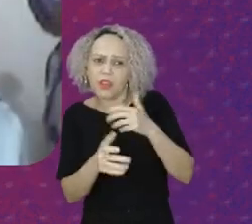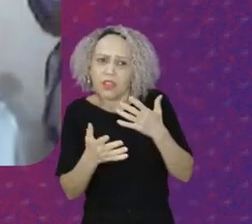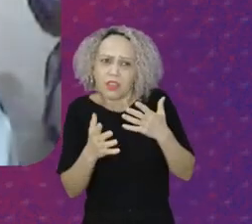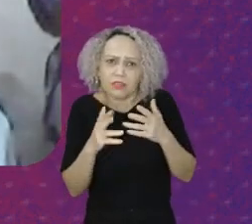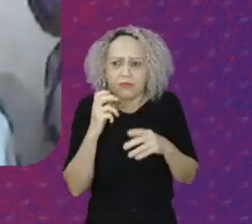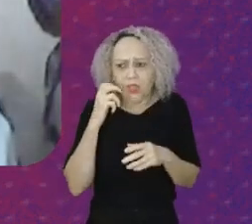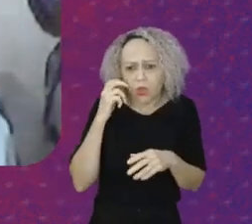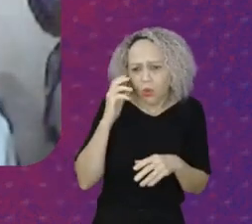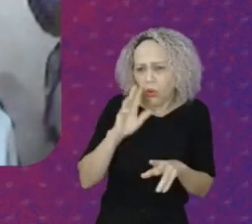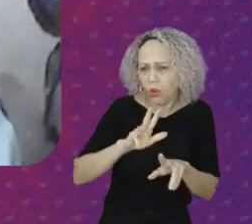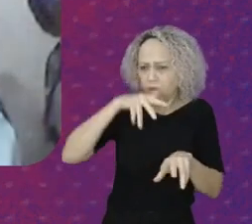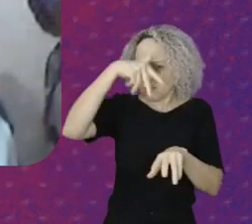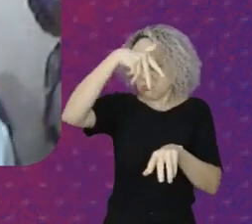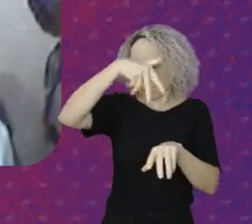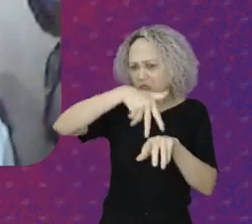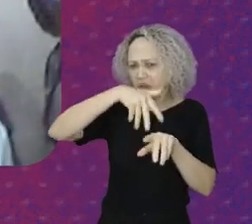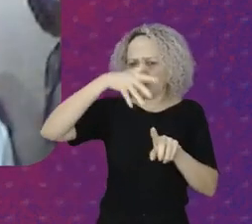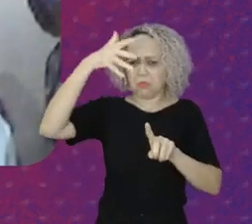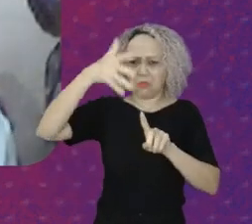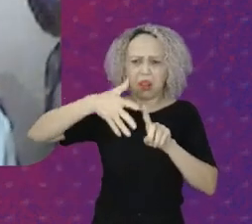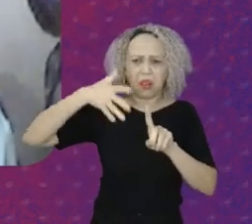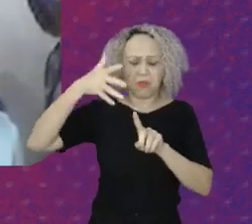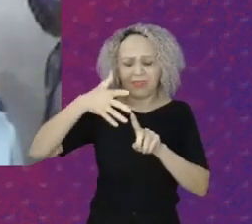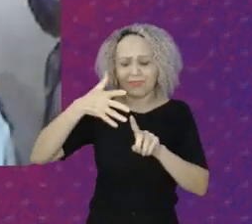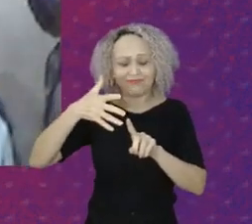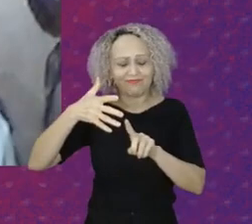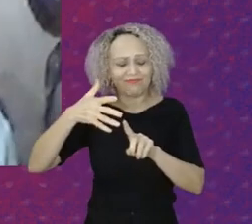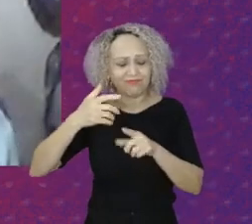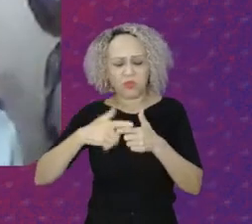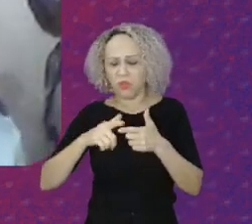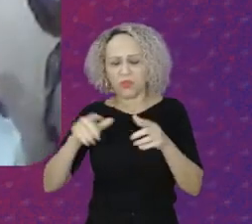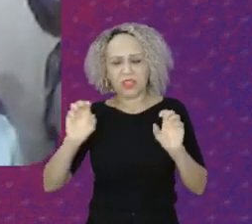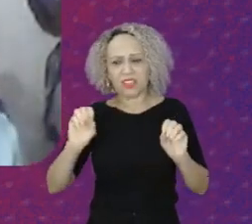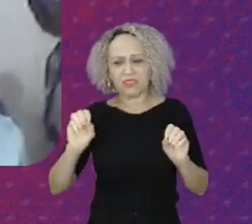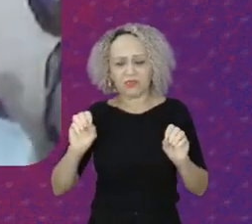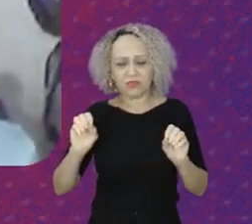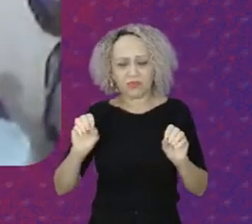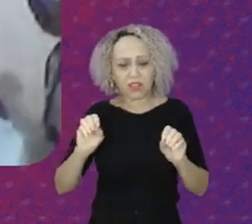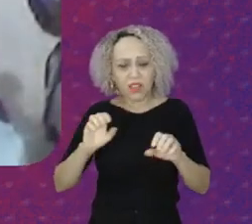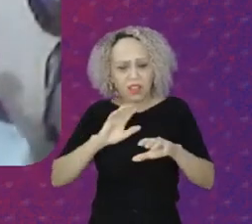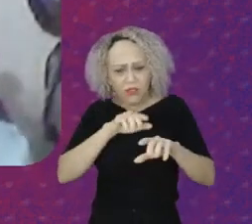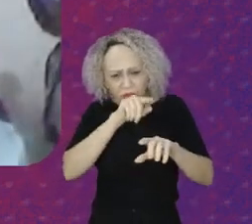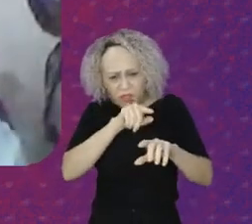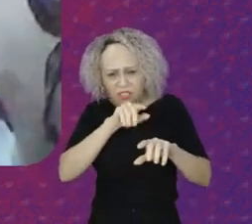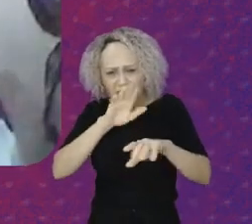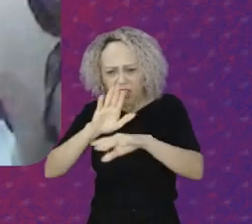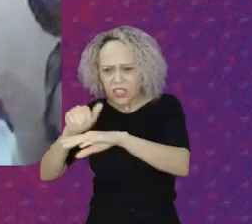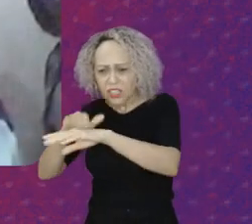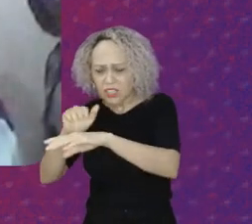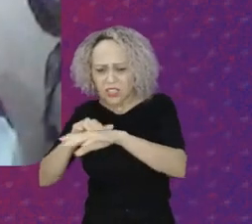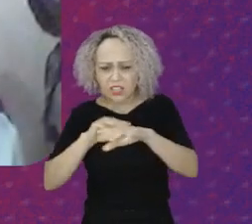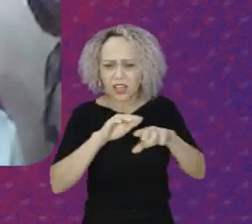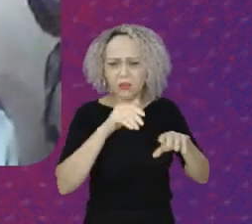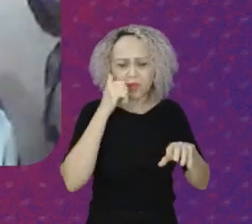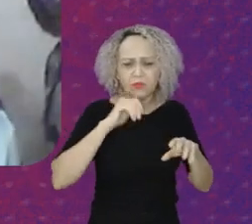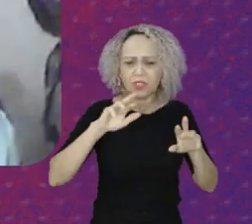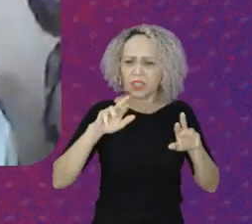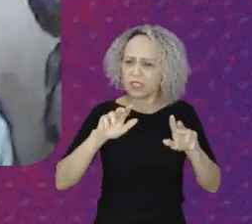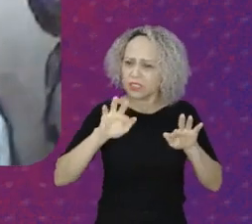muita gente, né? No meio de muita gente, não tem problema. Reúna com a sua família, as mulheres da sua família,